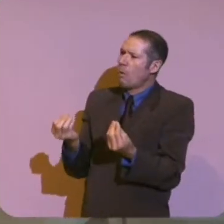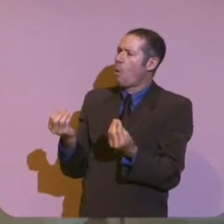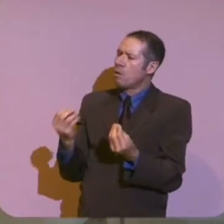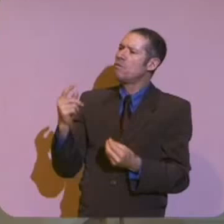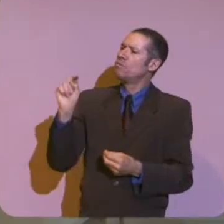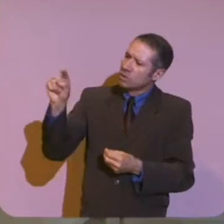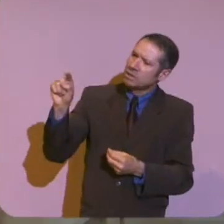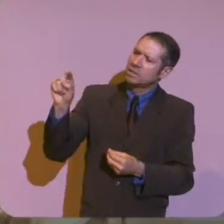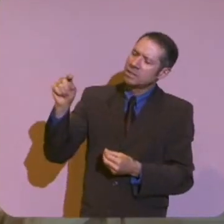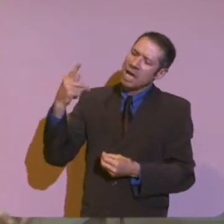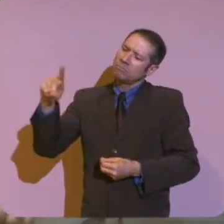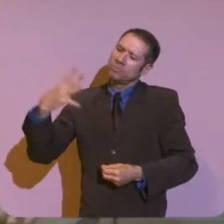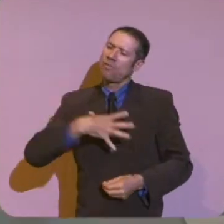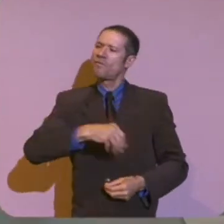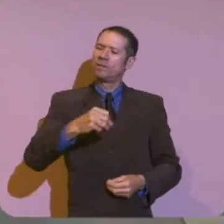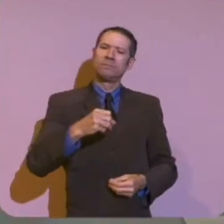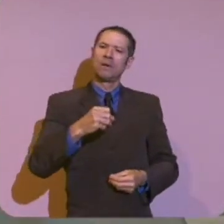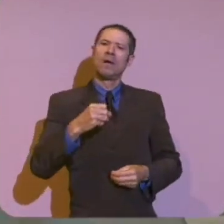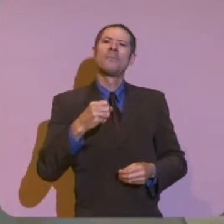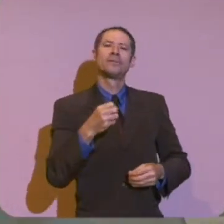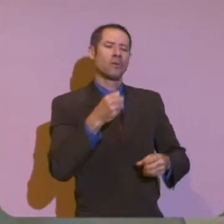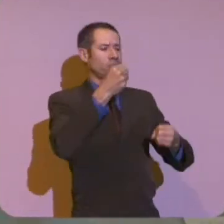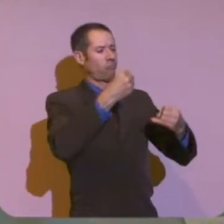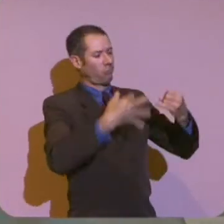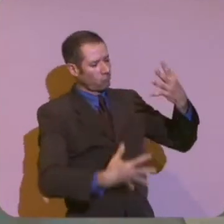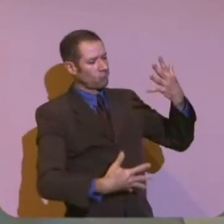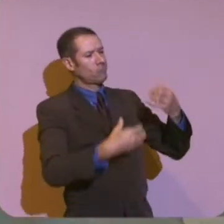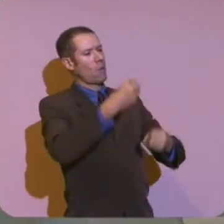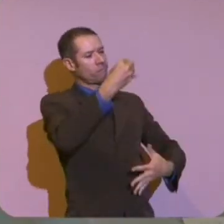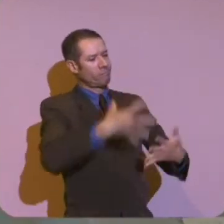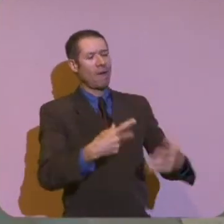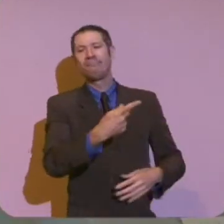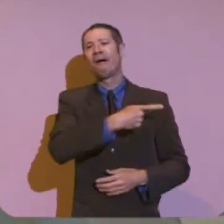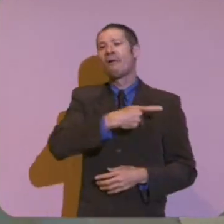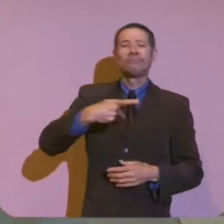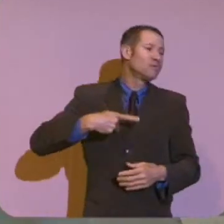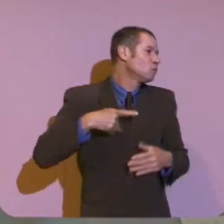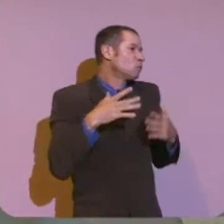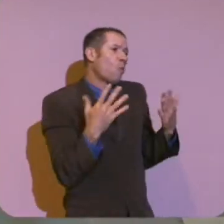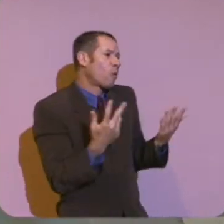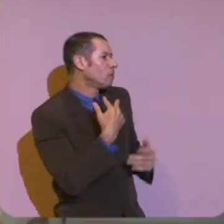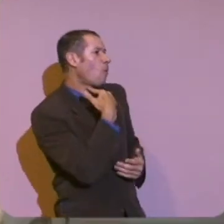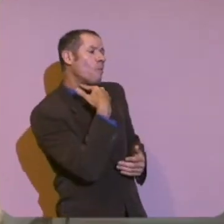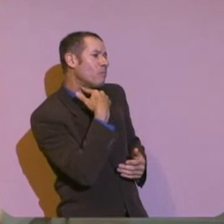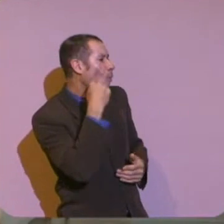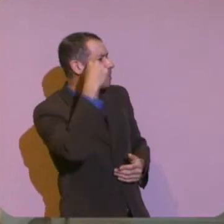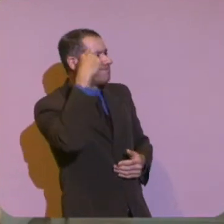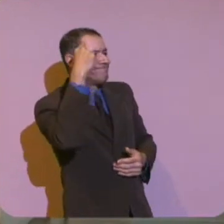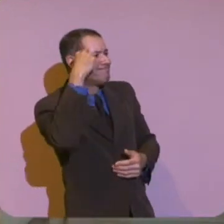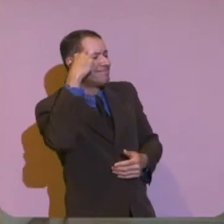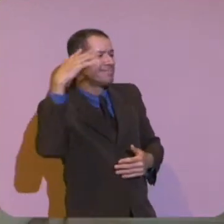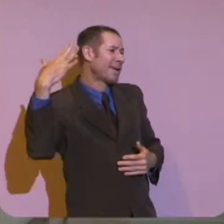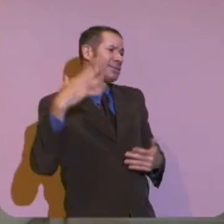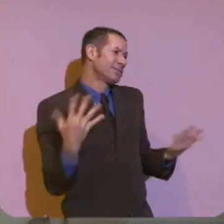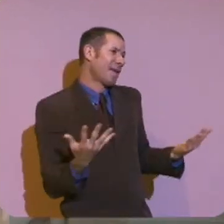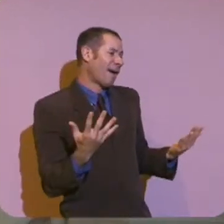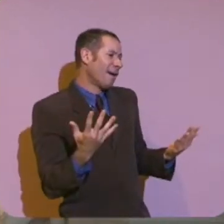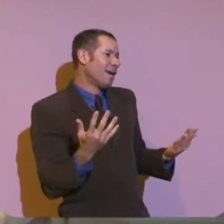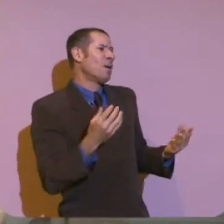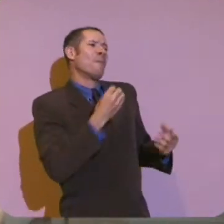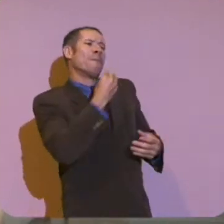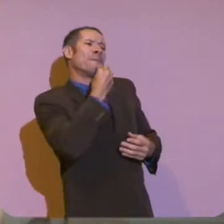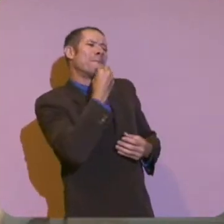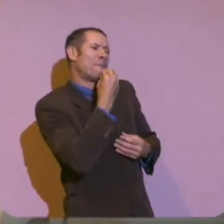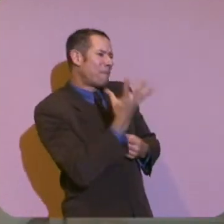vai você com os seus filhos? Ele começou a contar: pastor, o senhor não pode imaginar, está tudo